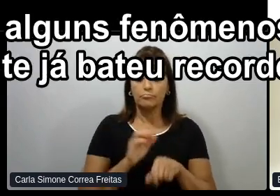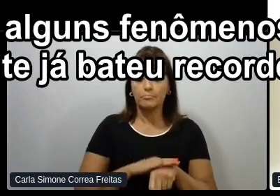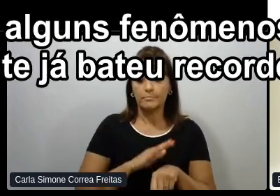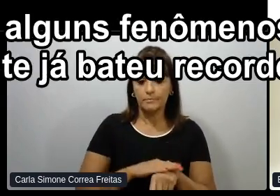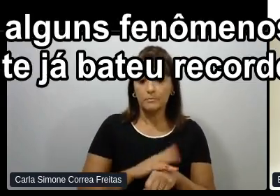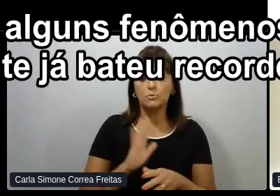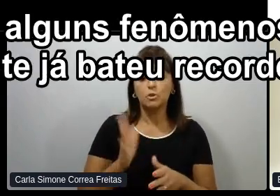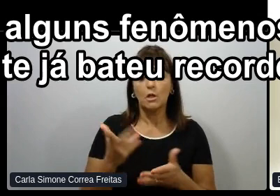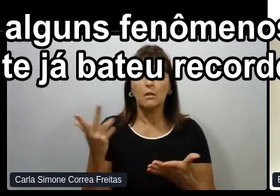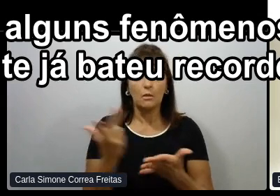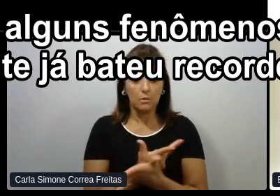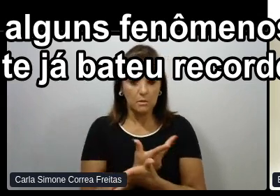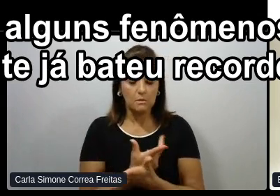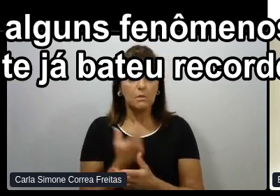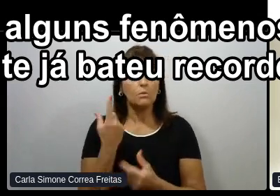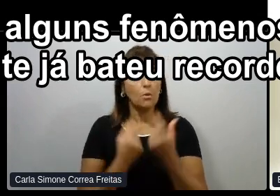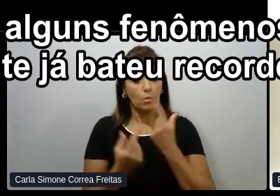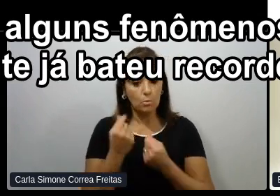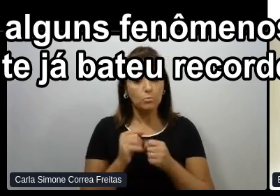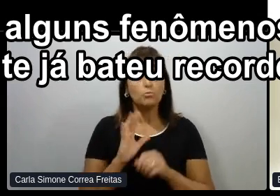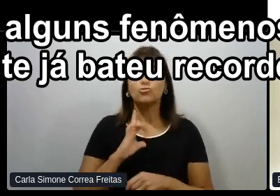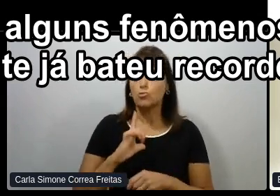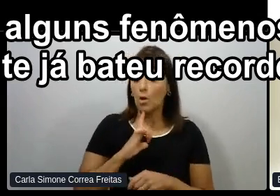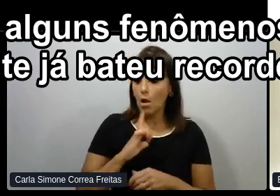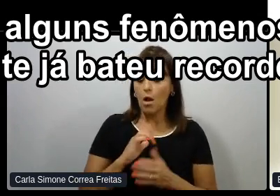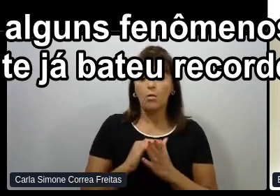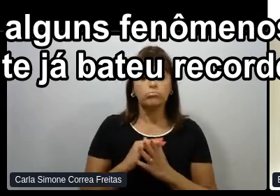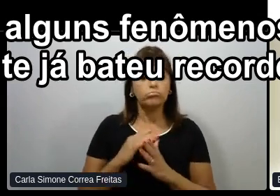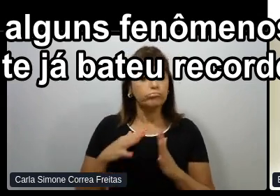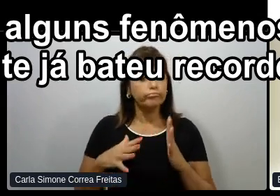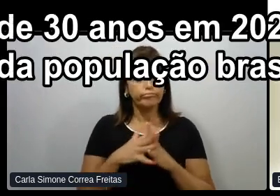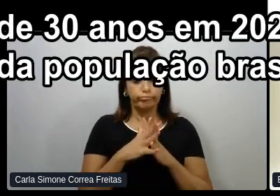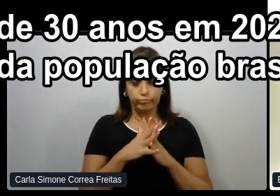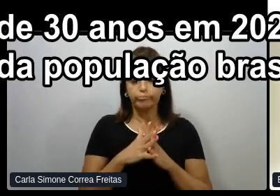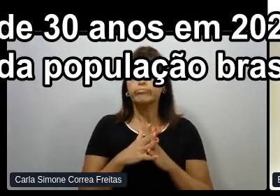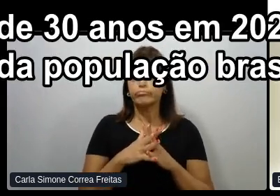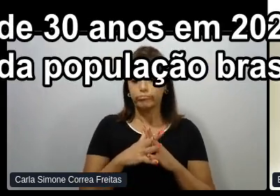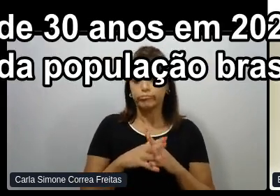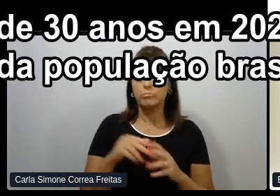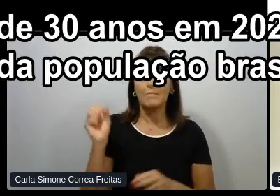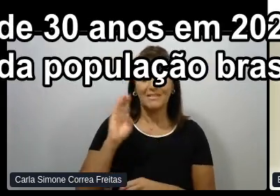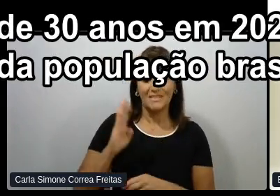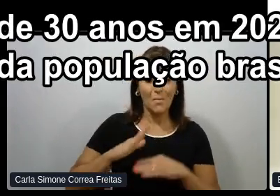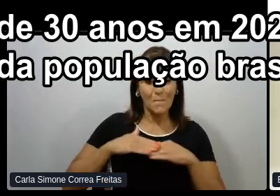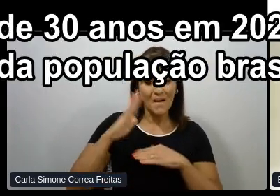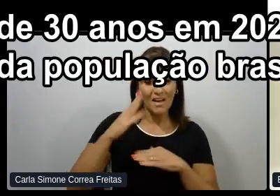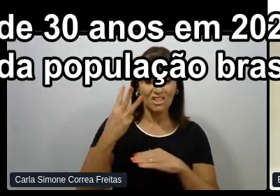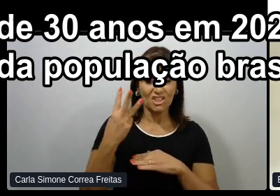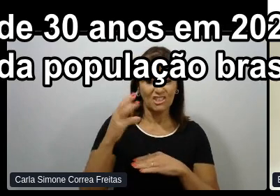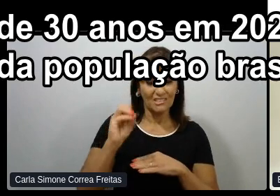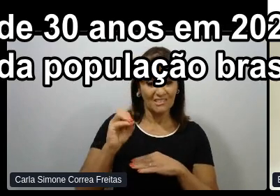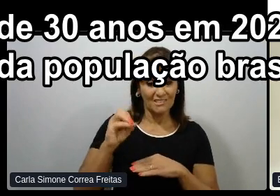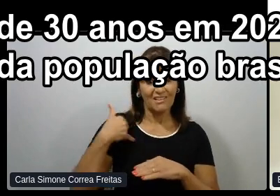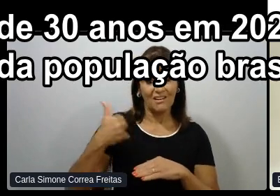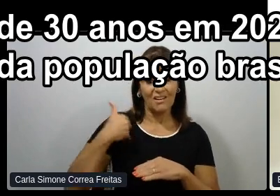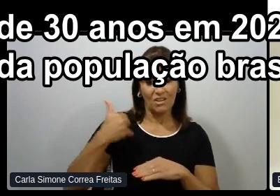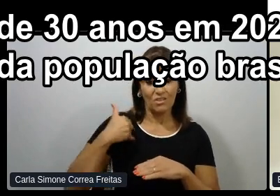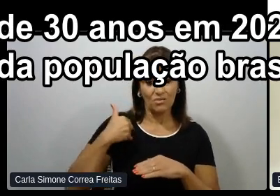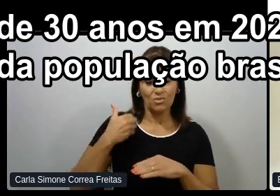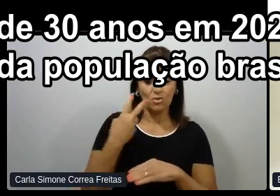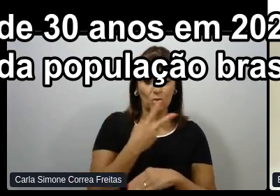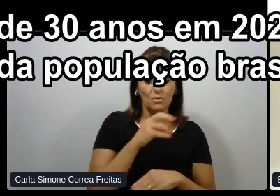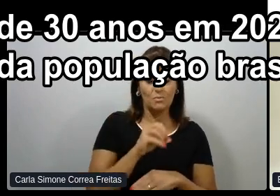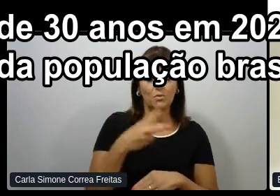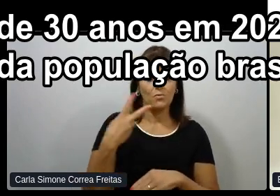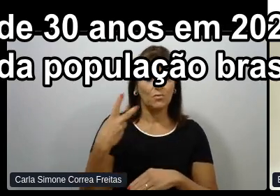idosos se aposentaram, mas tem uma questão que 1 a cada 7 idosos, eles não pretendem parar de trabalhar antes dos 70 anos.